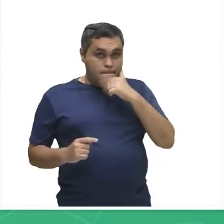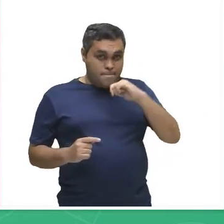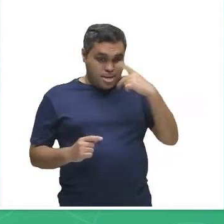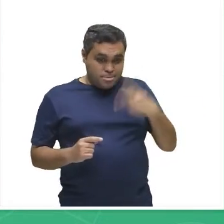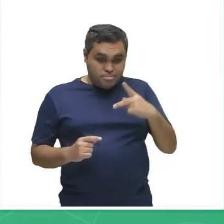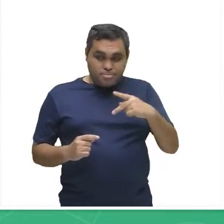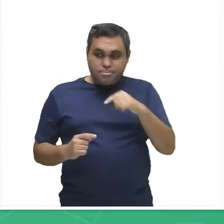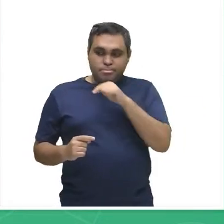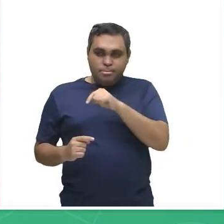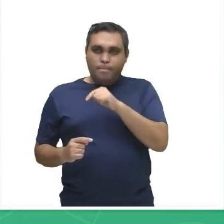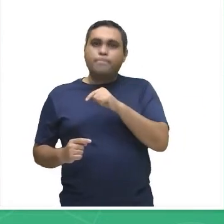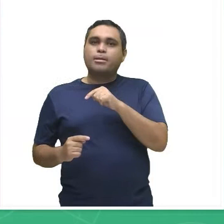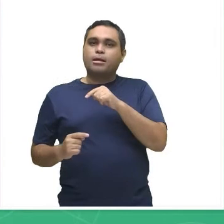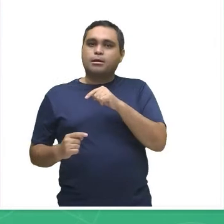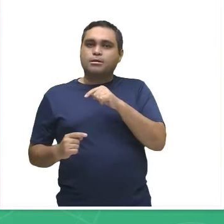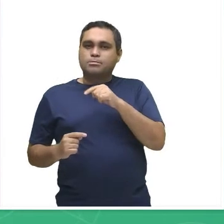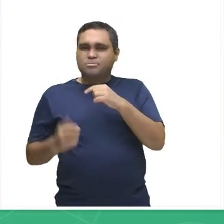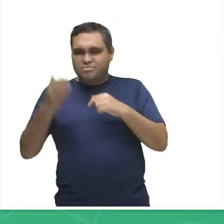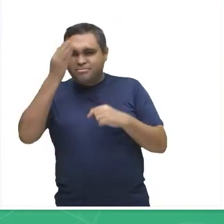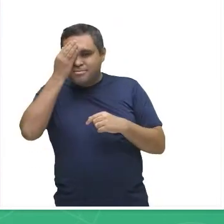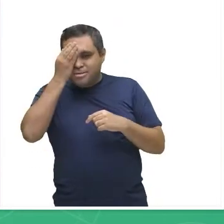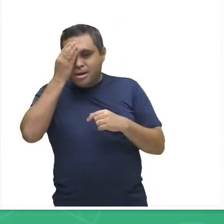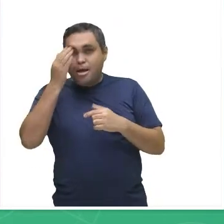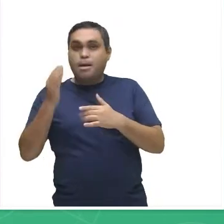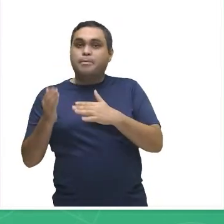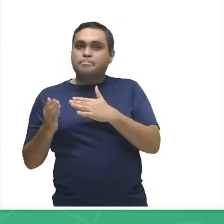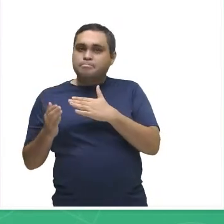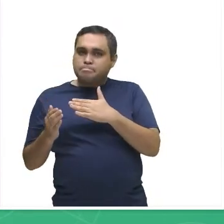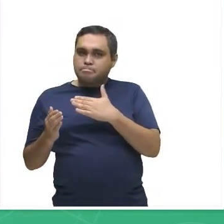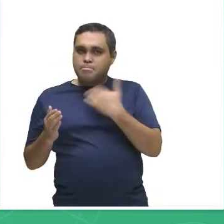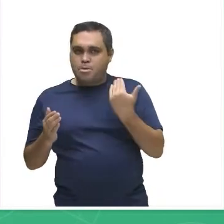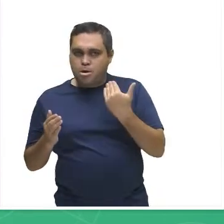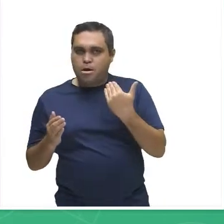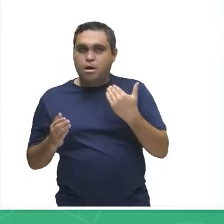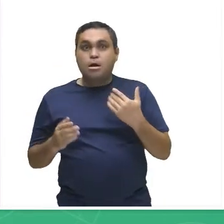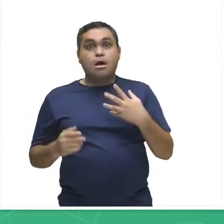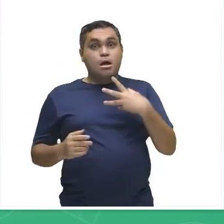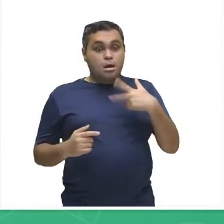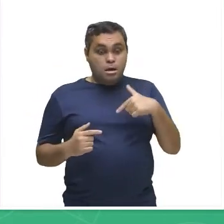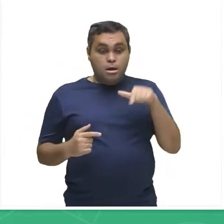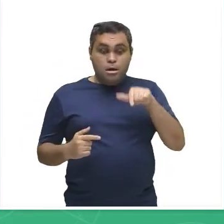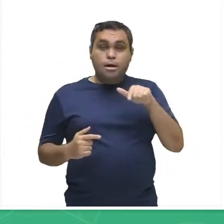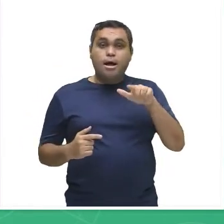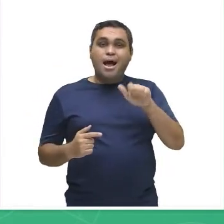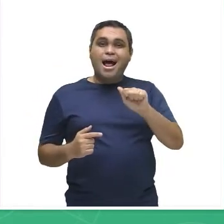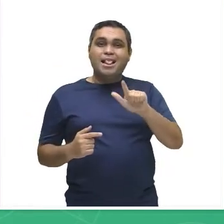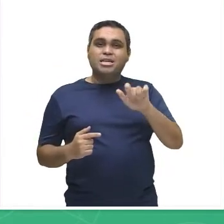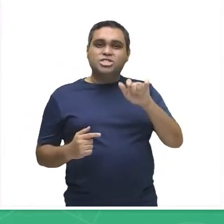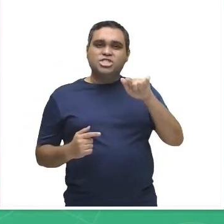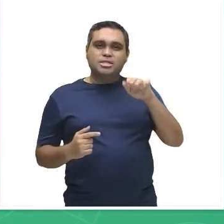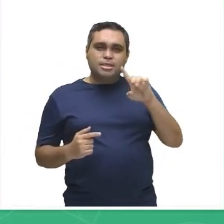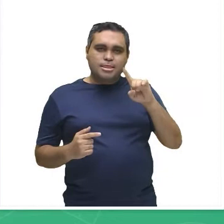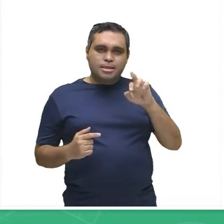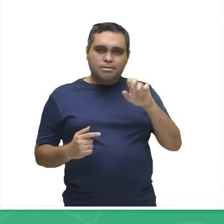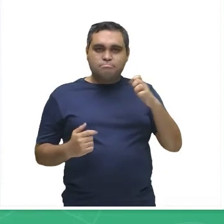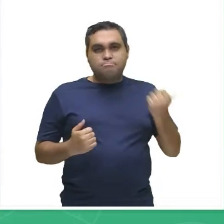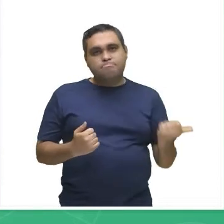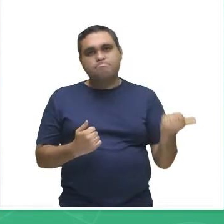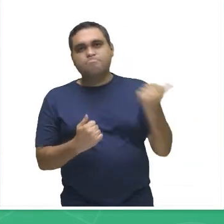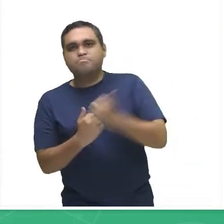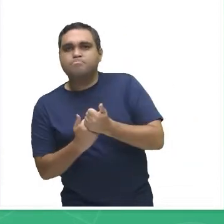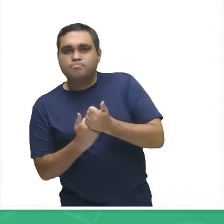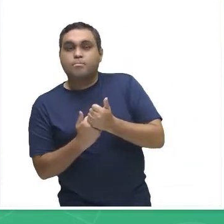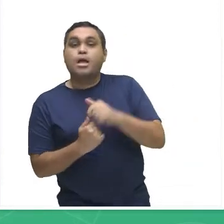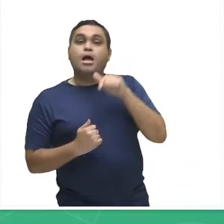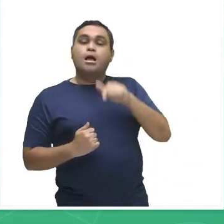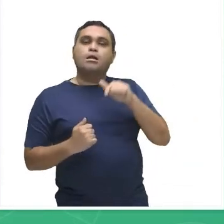E Alexandre consegue estabelecer um processo de expansão enorme dentro